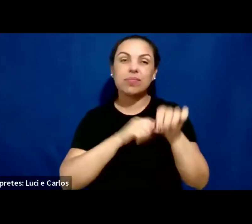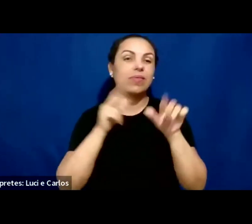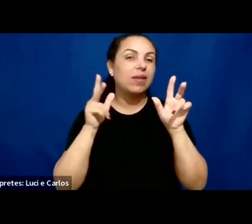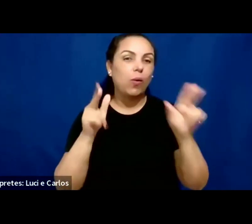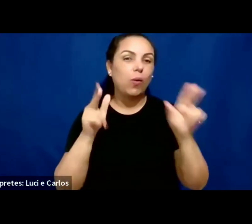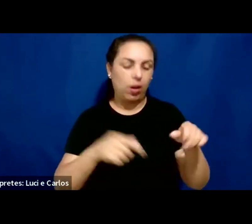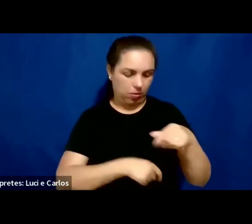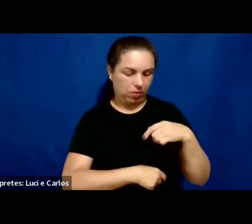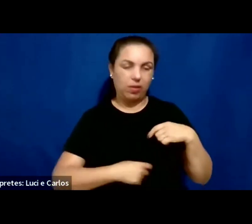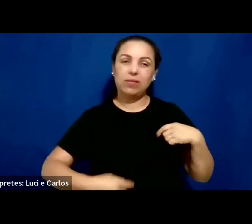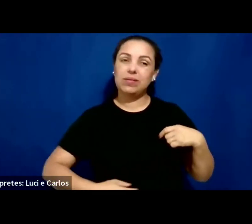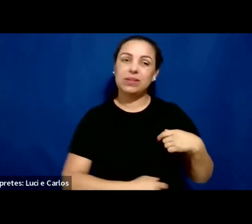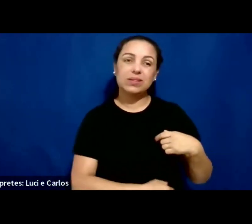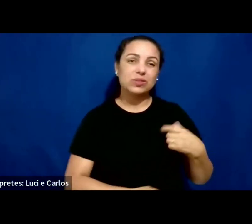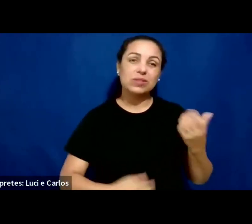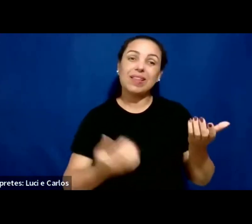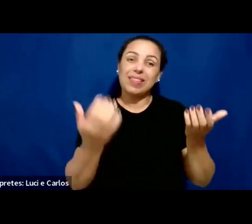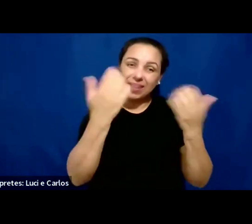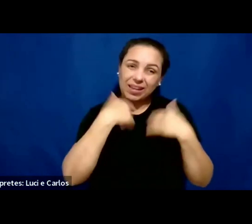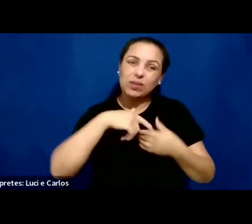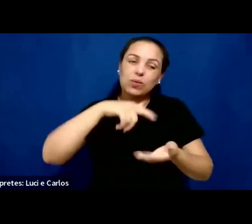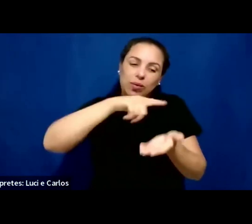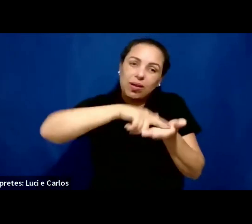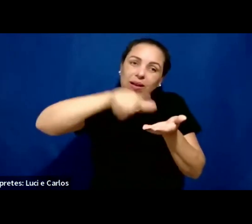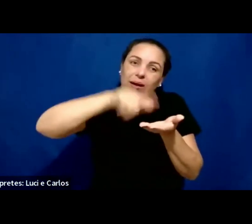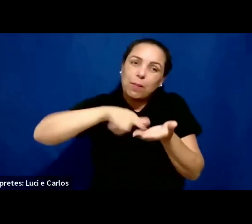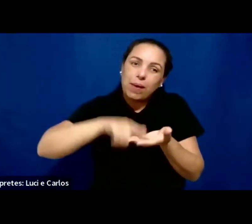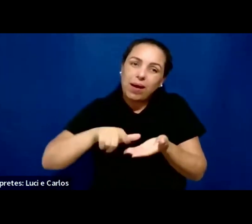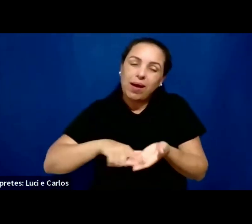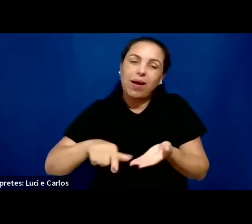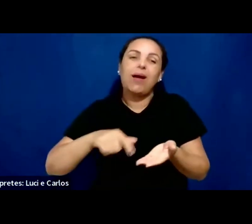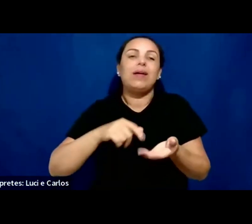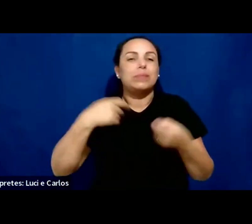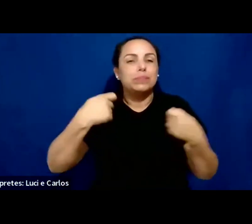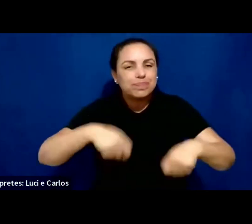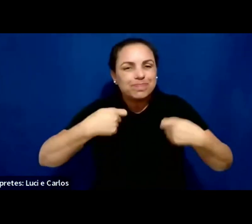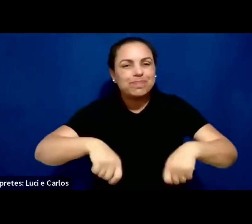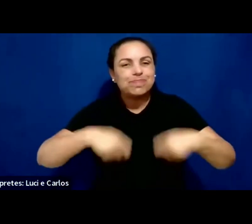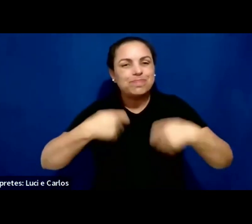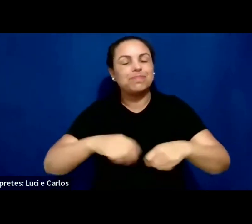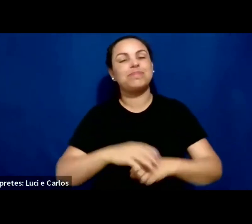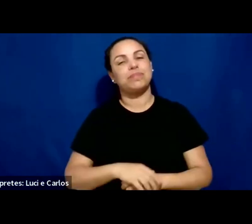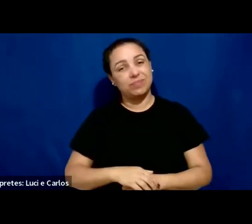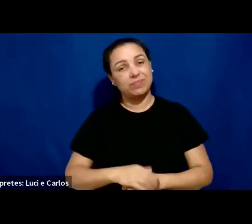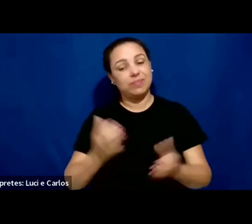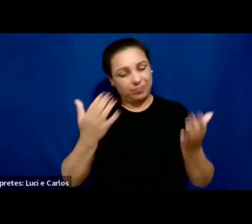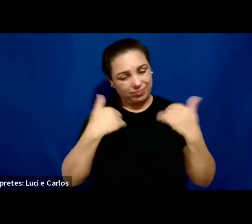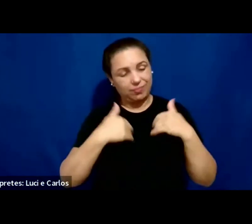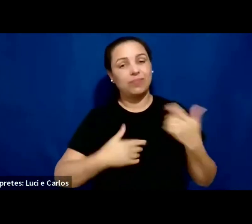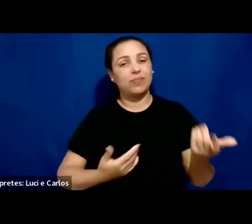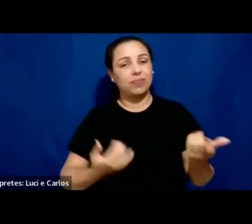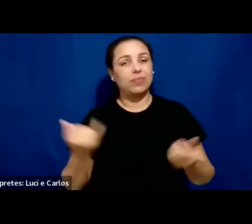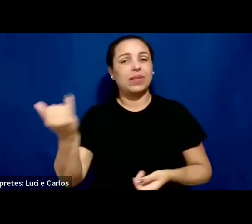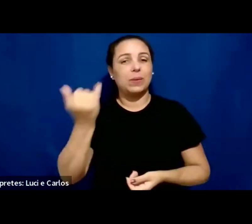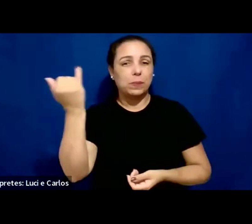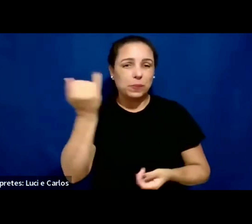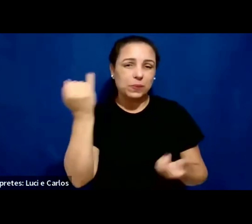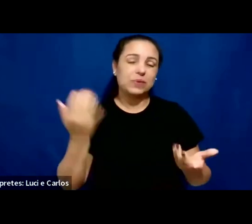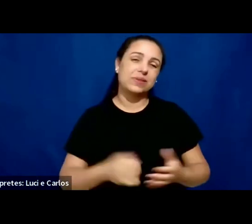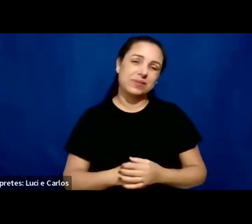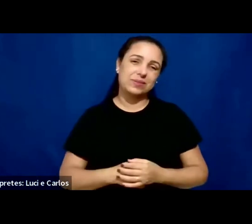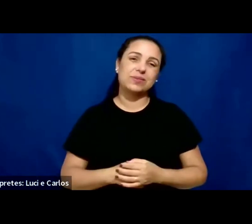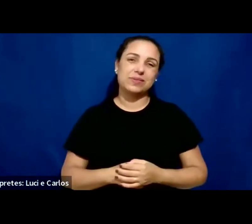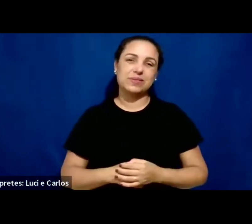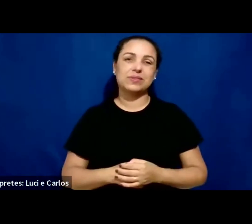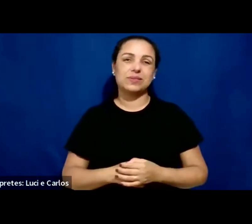intestino? Por que você não lava o seu intestino? Hã? Deixe ele bonitinho, deixe ele,